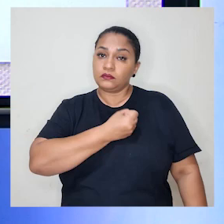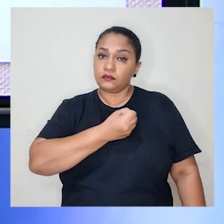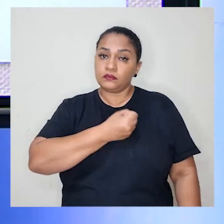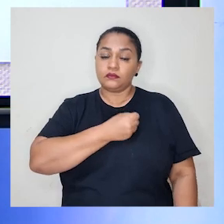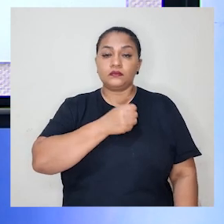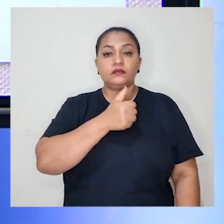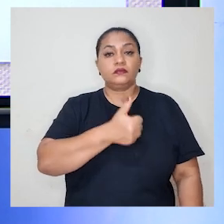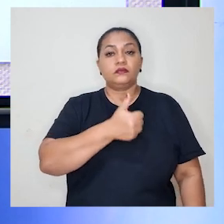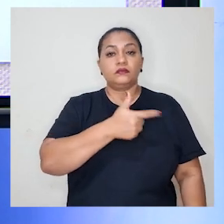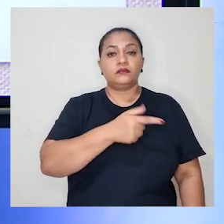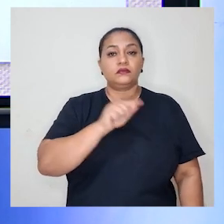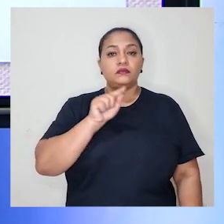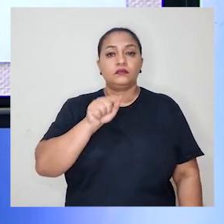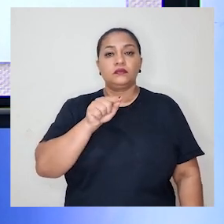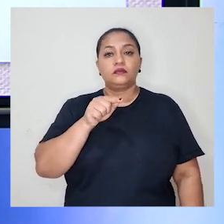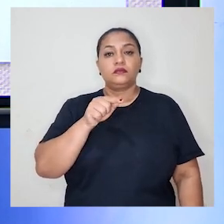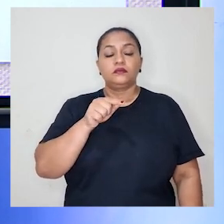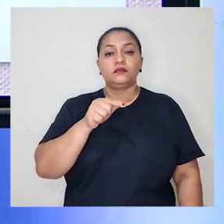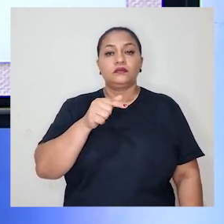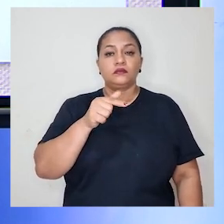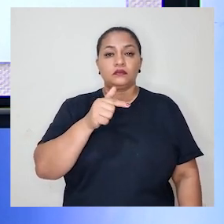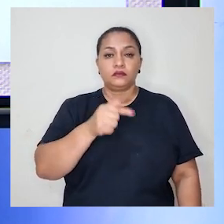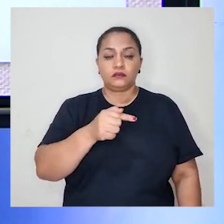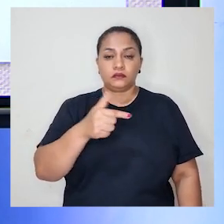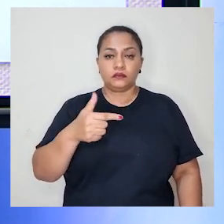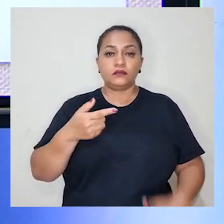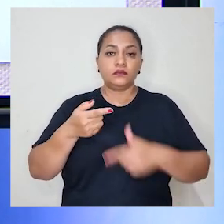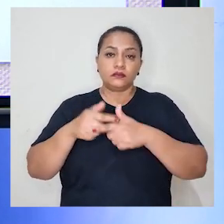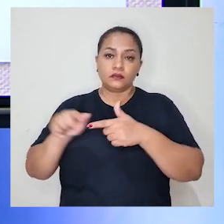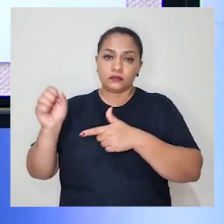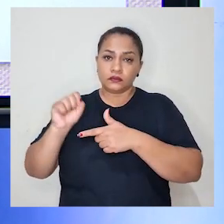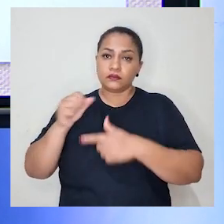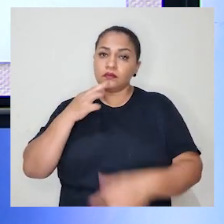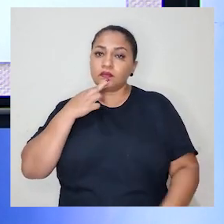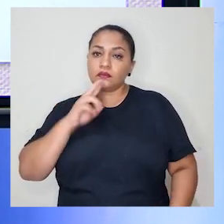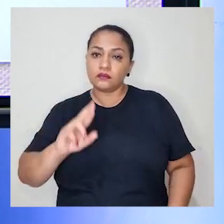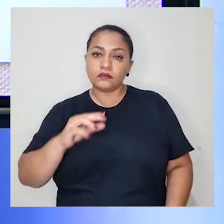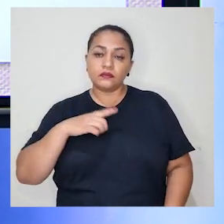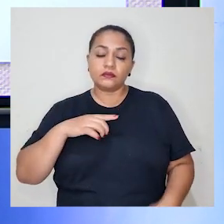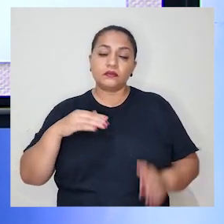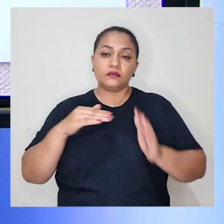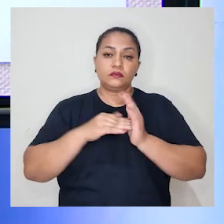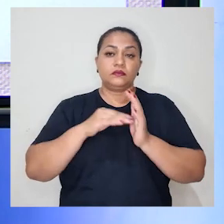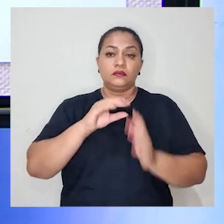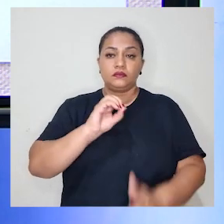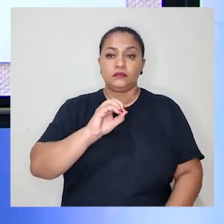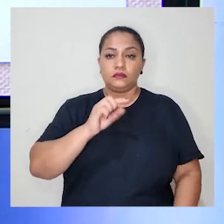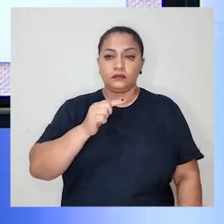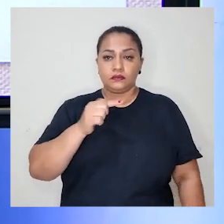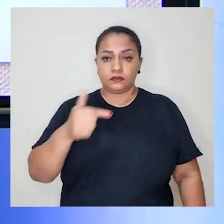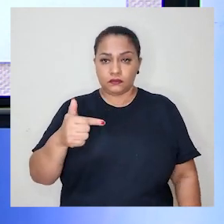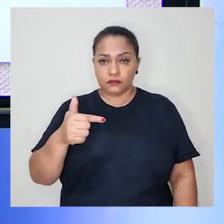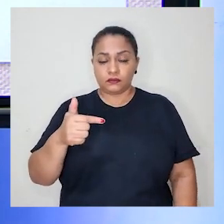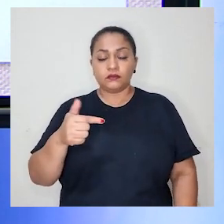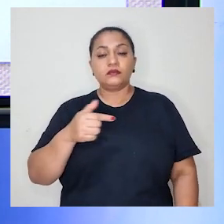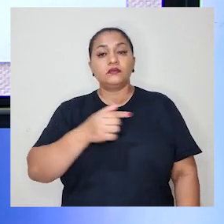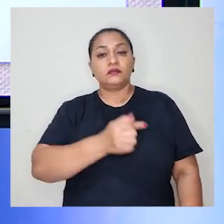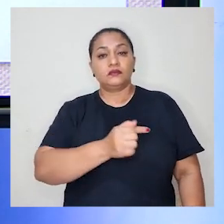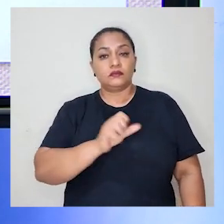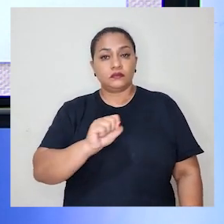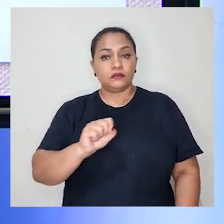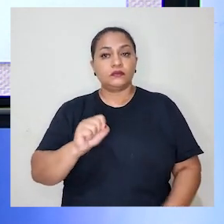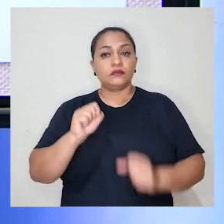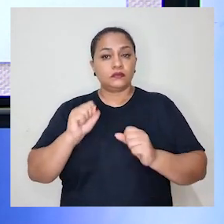número 12.072 também é divisível por 8. Então, está aqui a resposta. Termina em 072 e 72 é divisível por